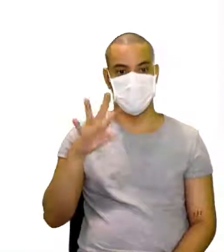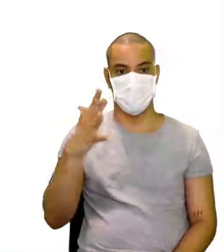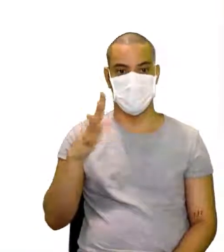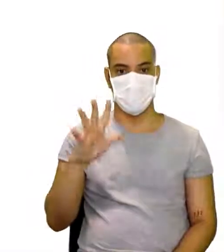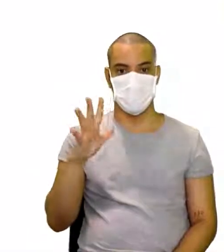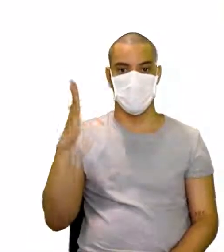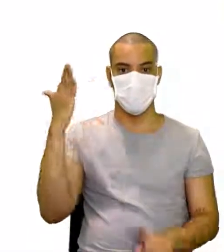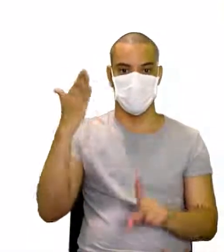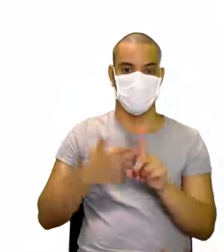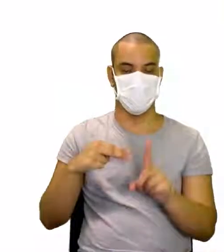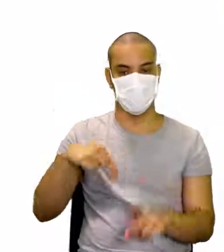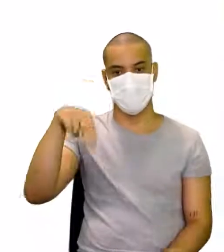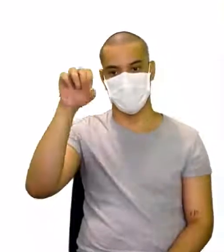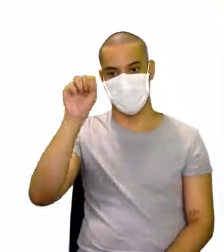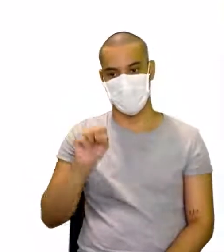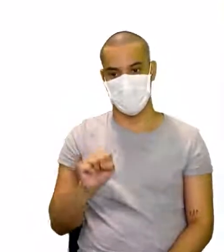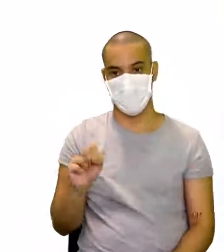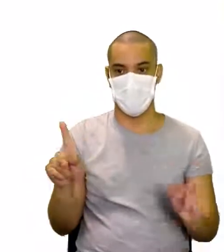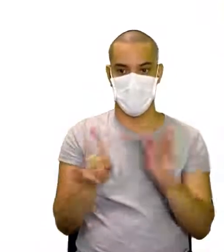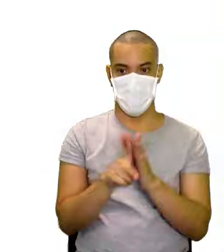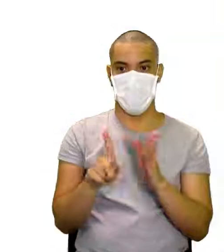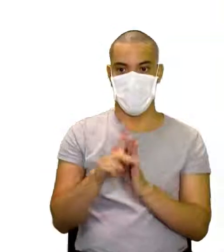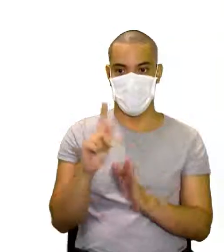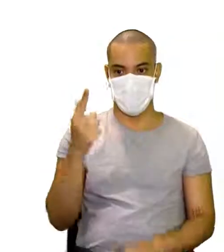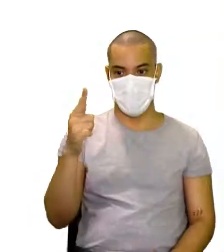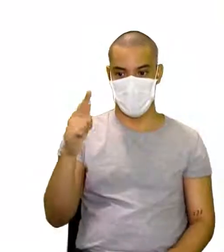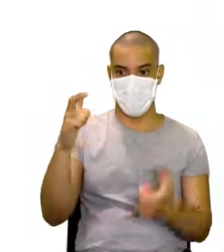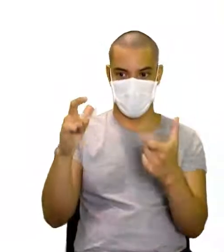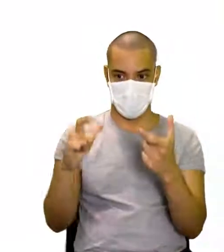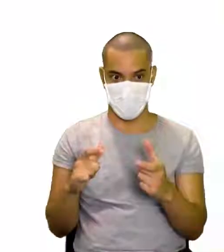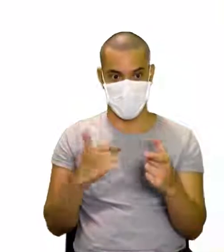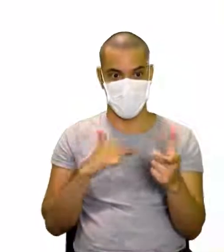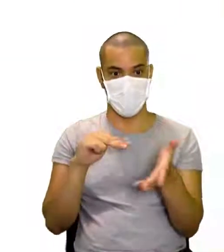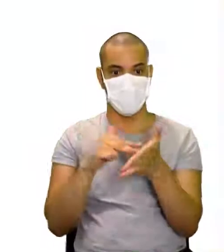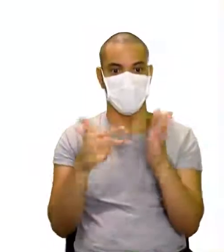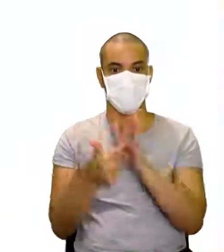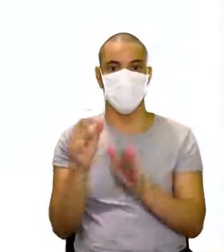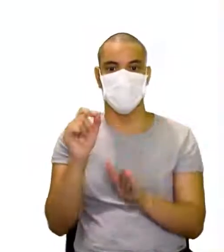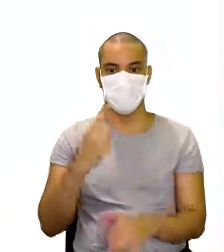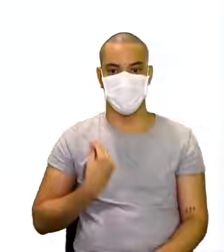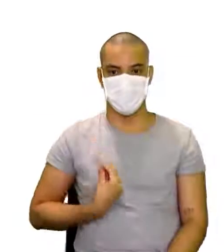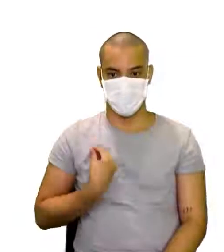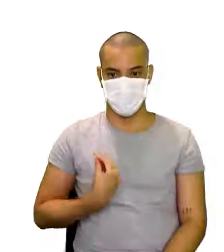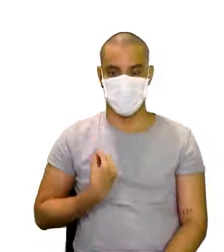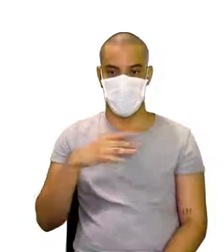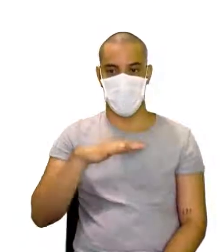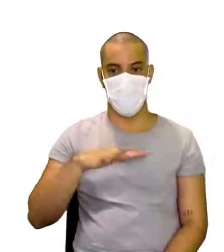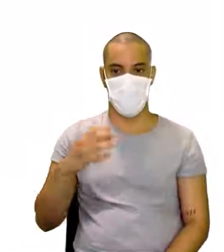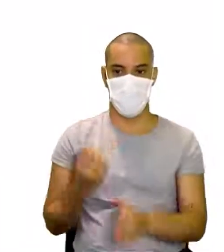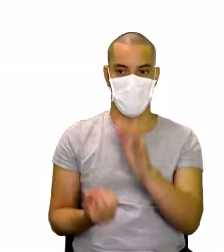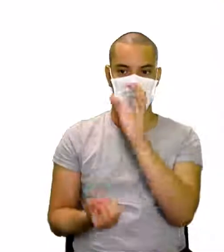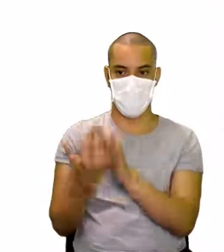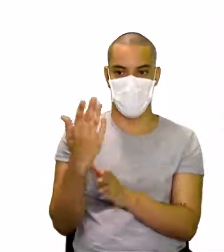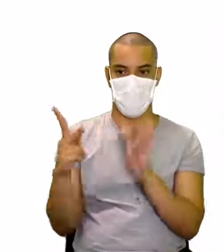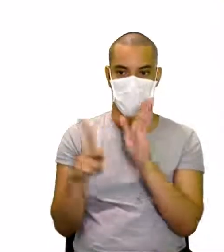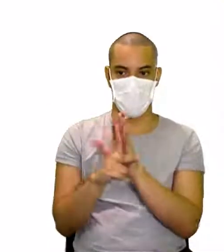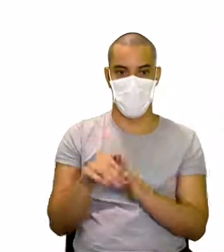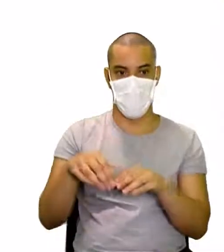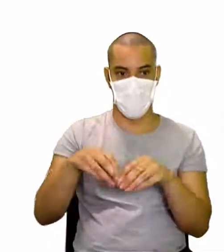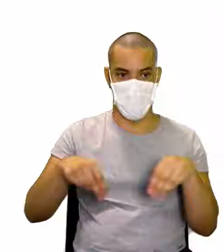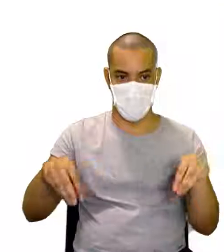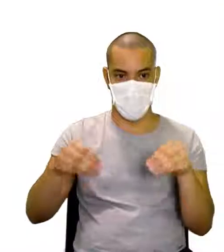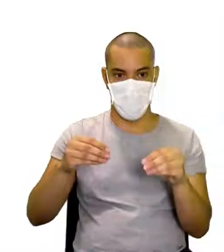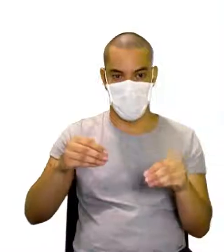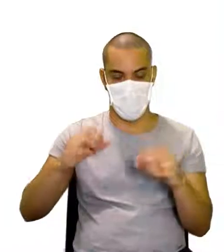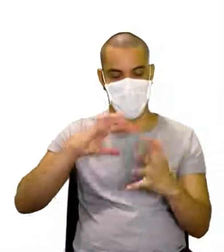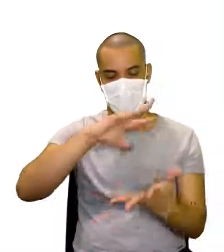direção norte-sul geográfica do local. E isso significa que existe um campo criado pela Terra, na